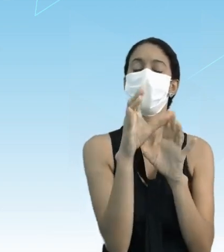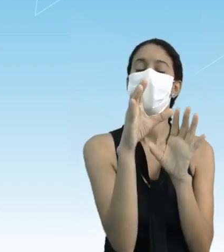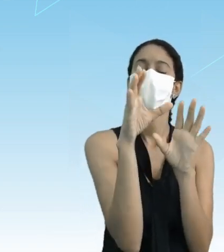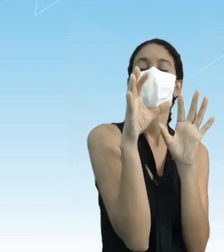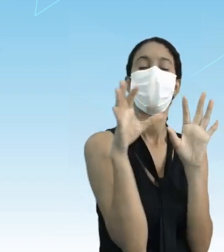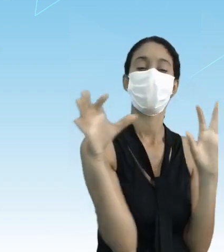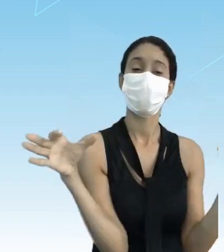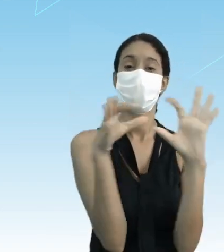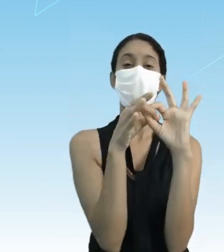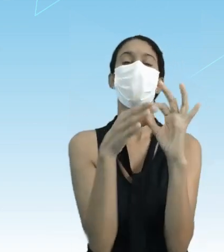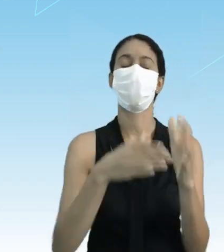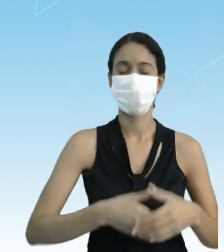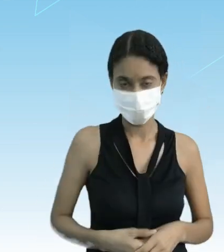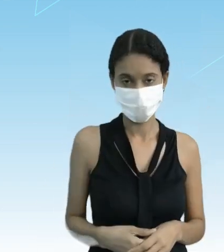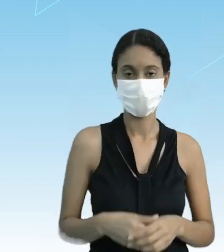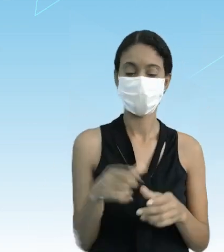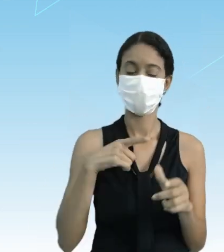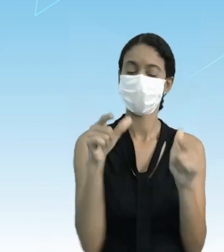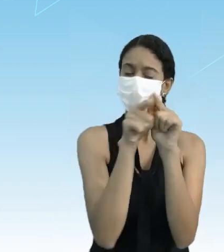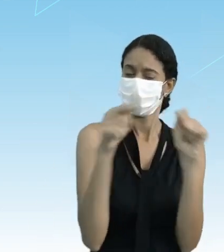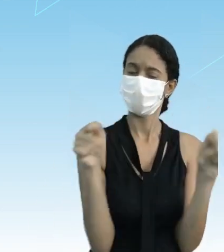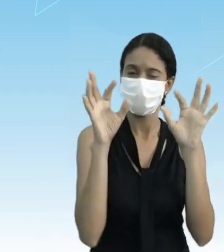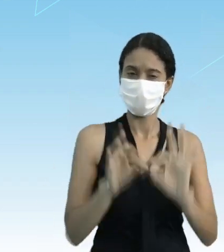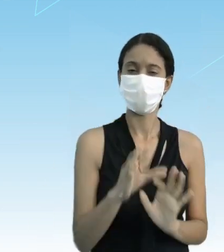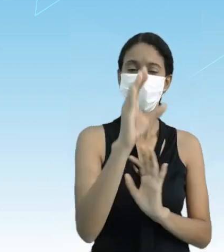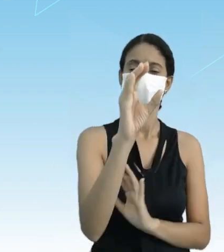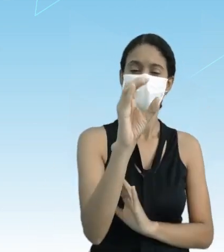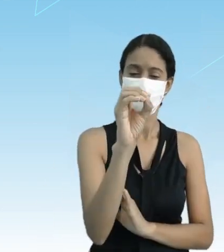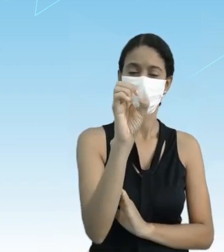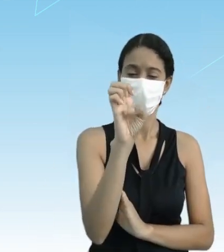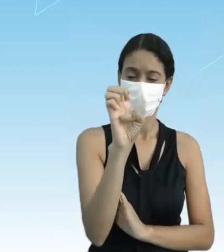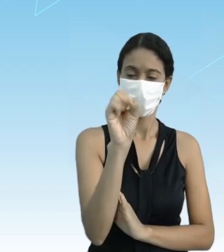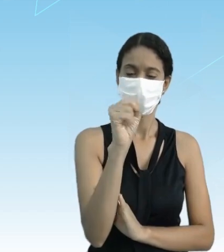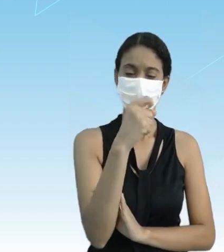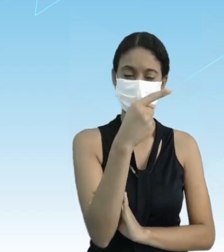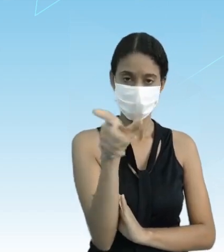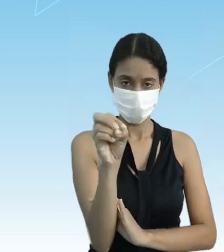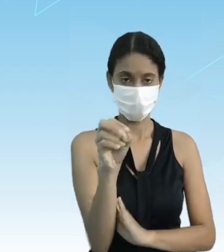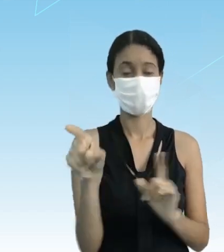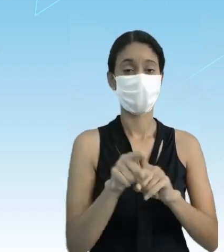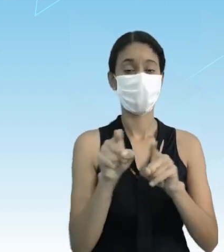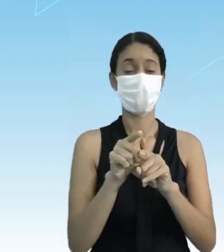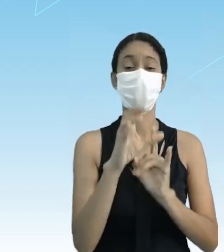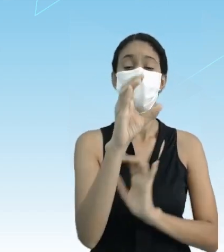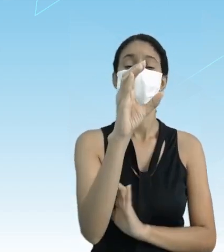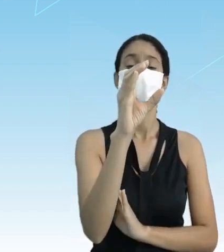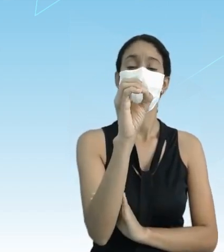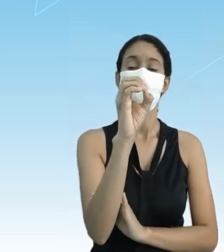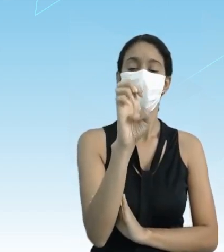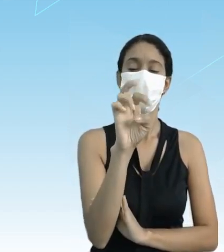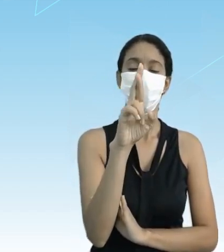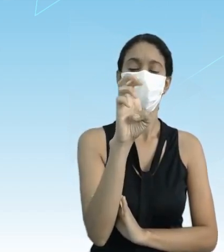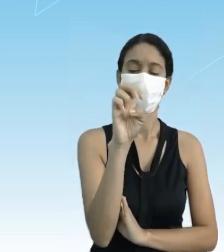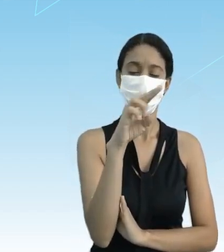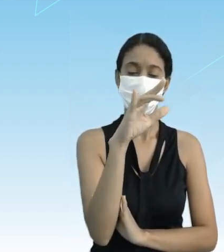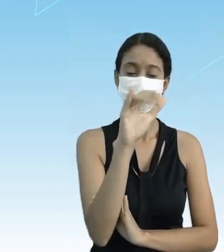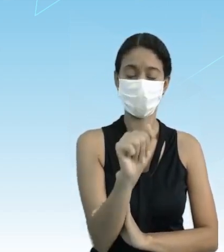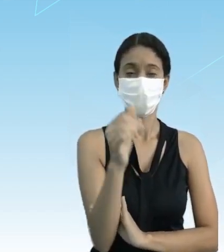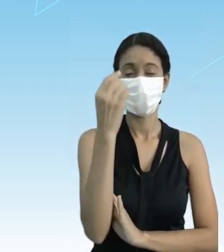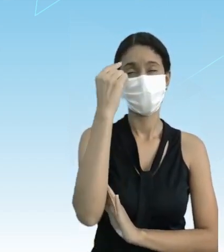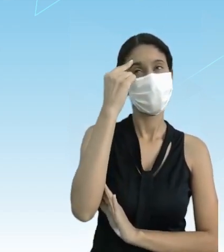as ideias dele, você vai parafraseá-lo. Então, olhando para mim bem, parafrasear vai ser justamente falar a